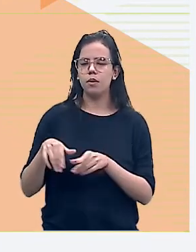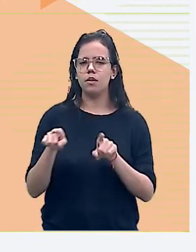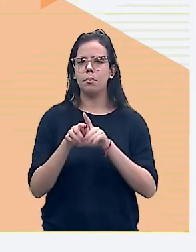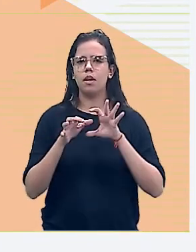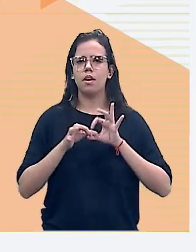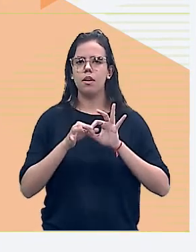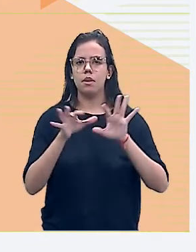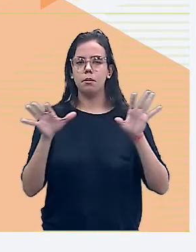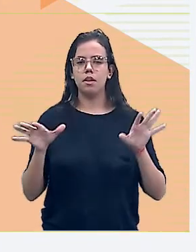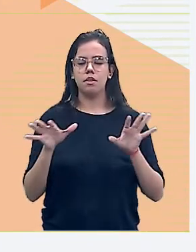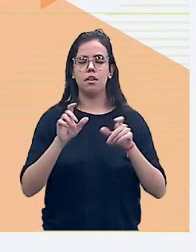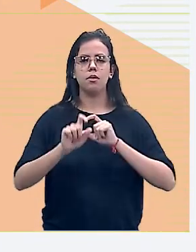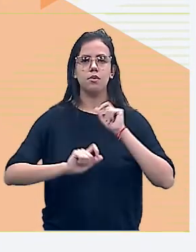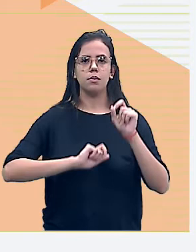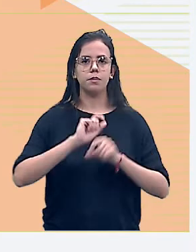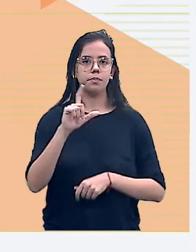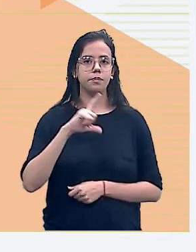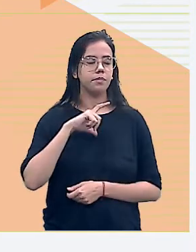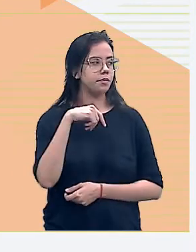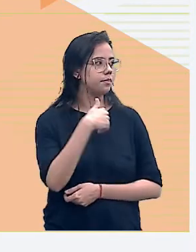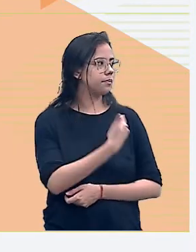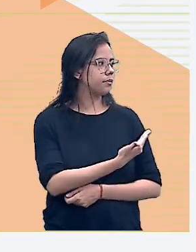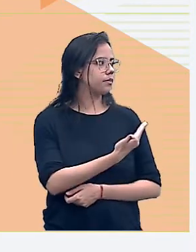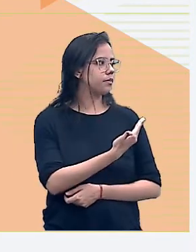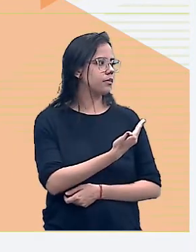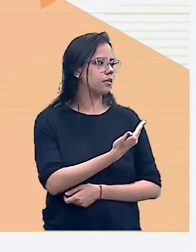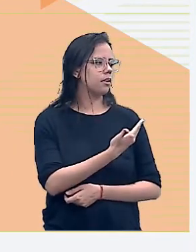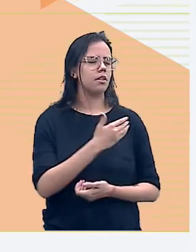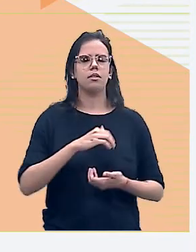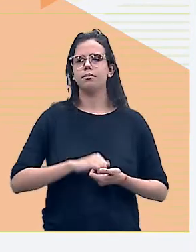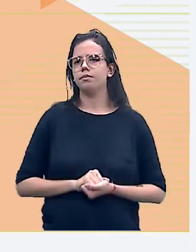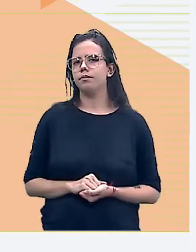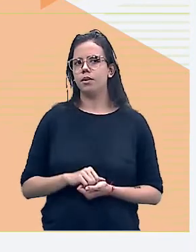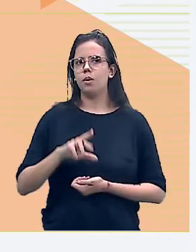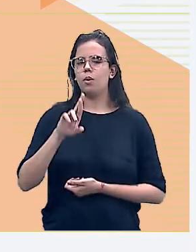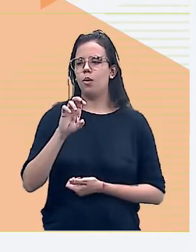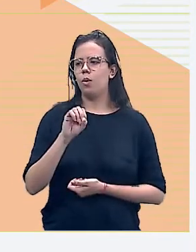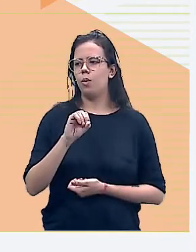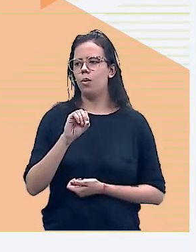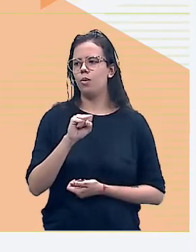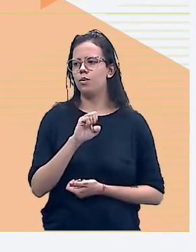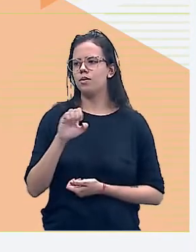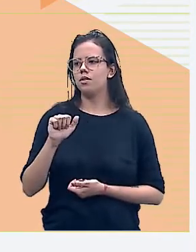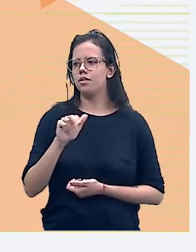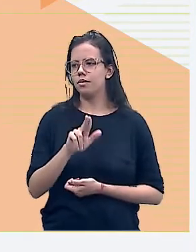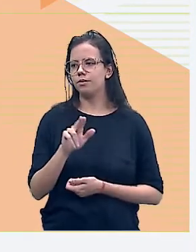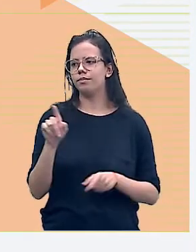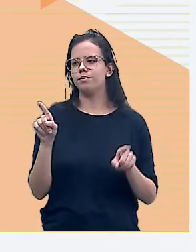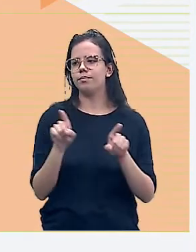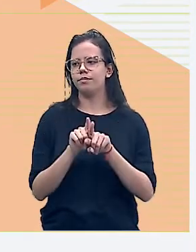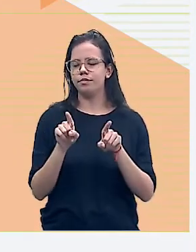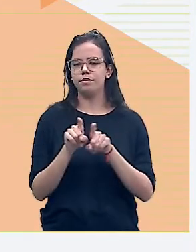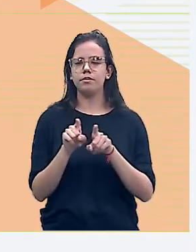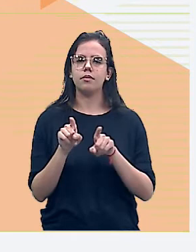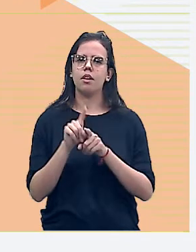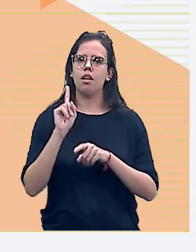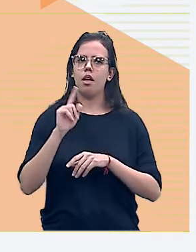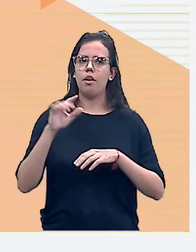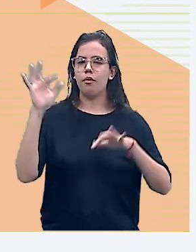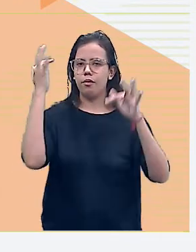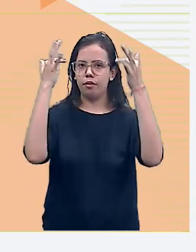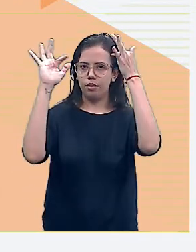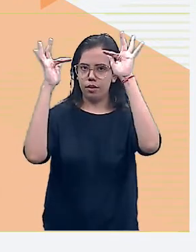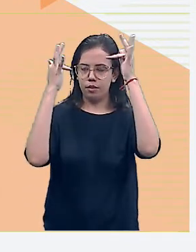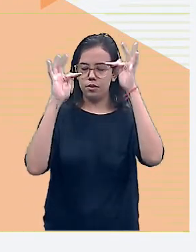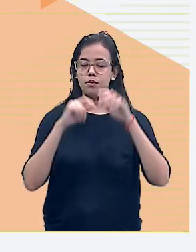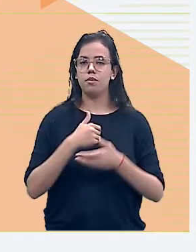afirmação nas urnas aí você vem com esse caro de Alex Russo que também é o filósofo contratualista beleza galera